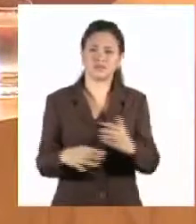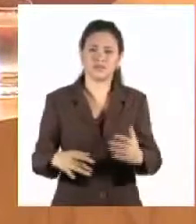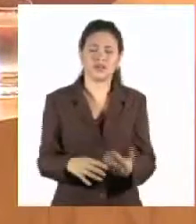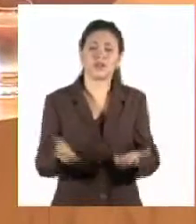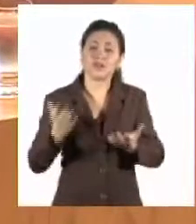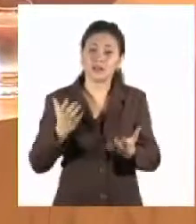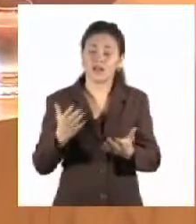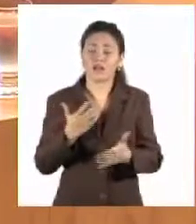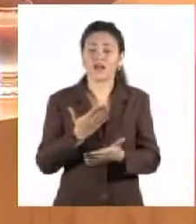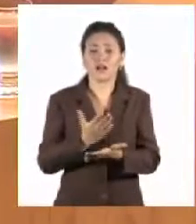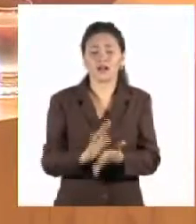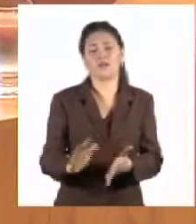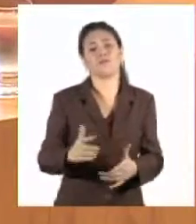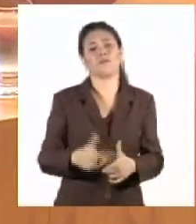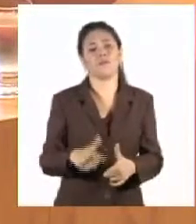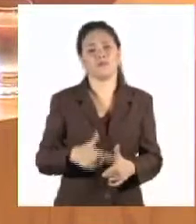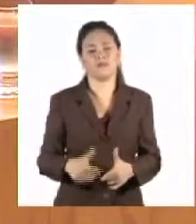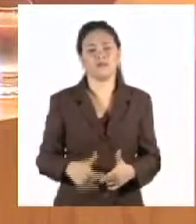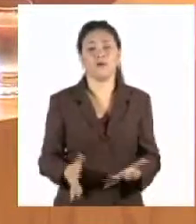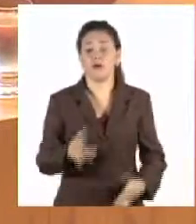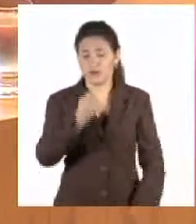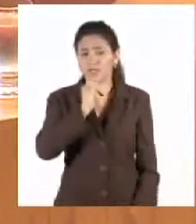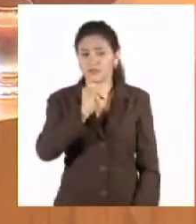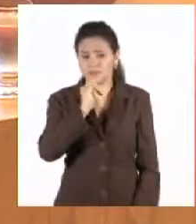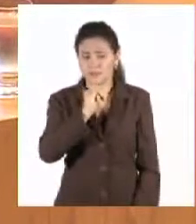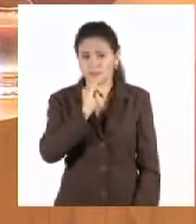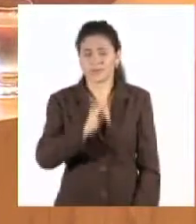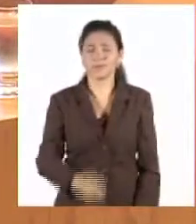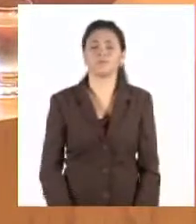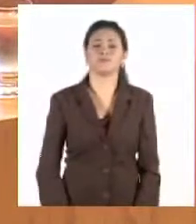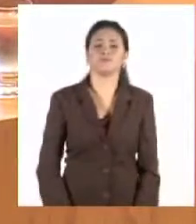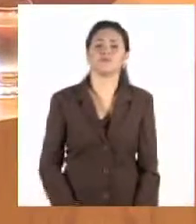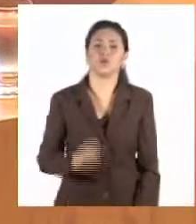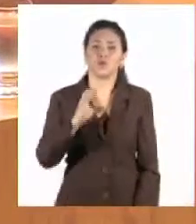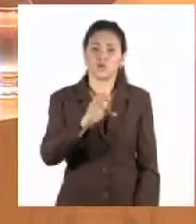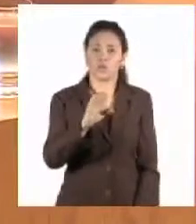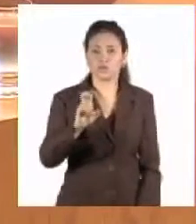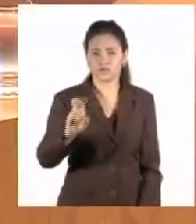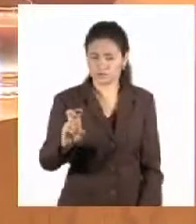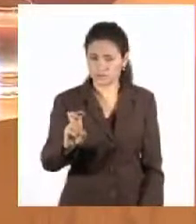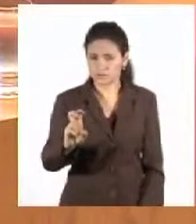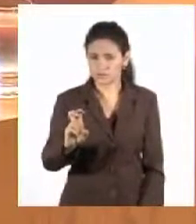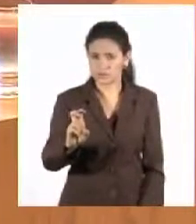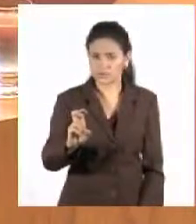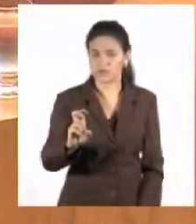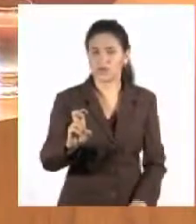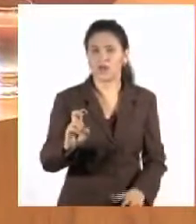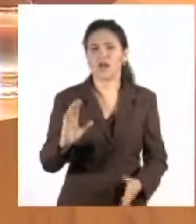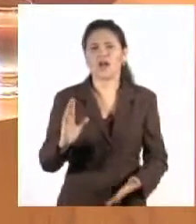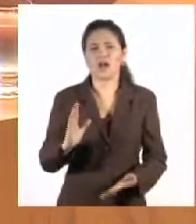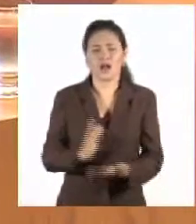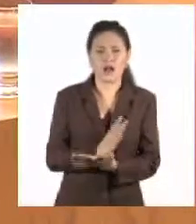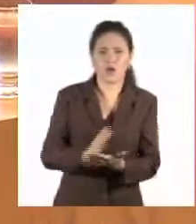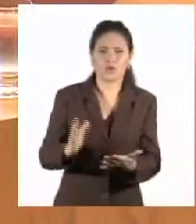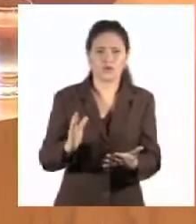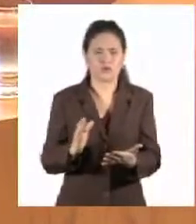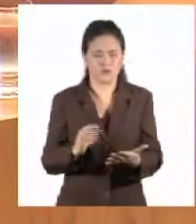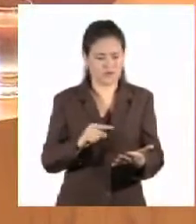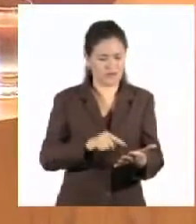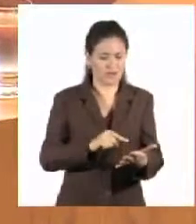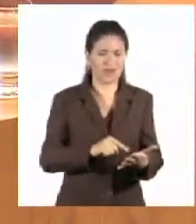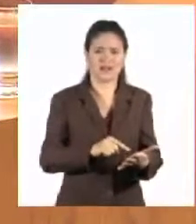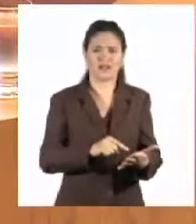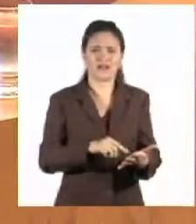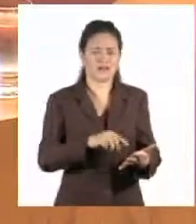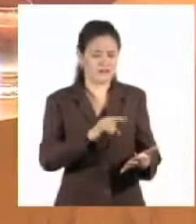5, que às vezes o morador recebe a conta de São Luís, às vezes recebe coisa de Ribamar, não sabe realmente aonde